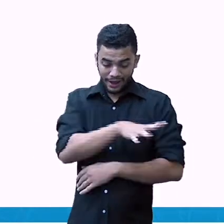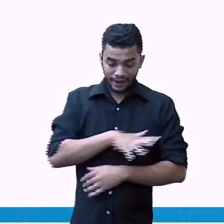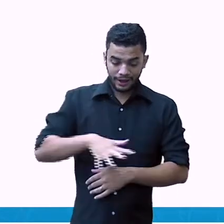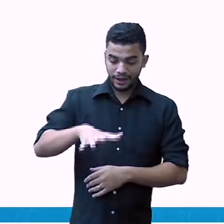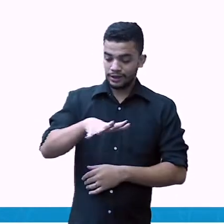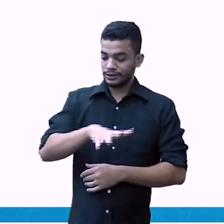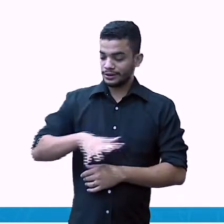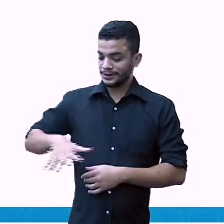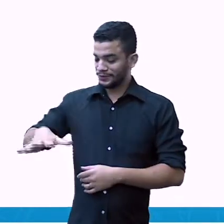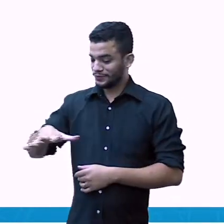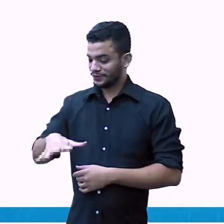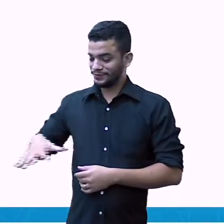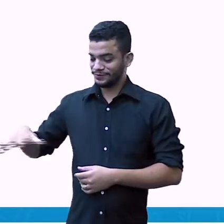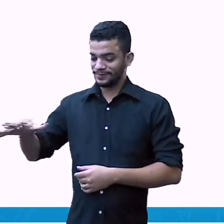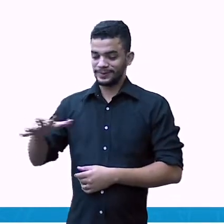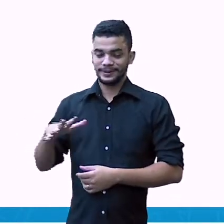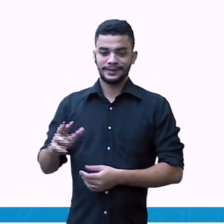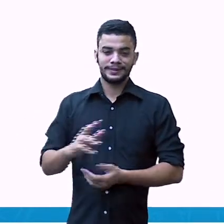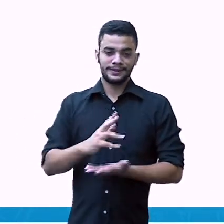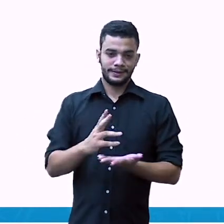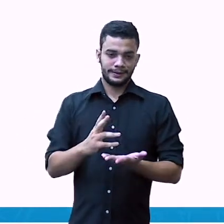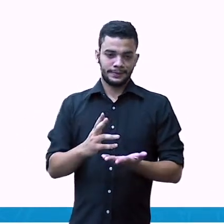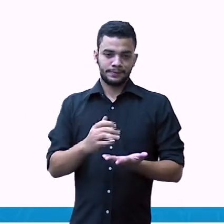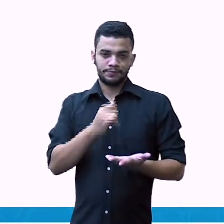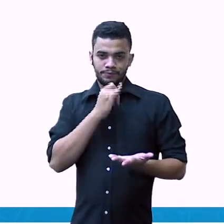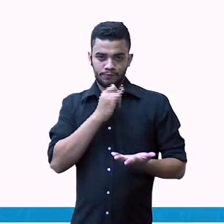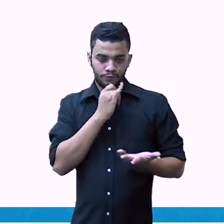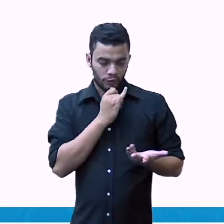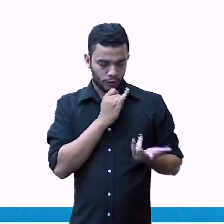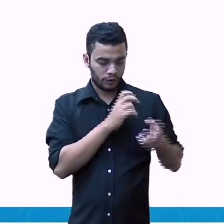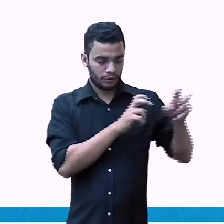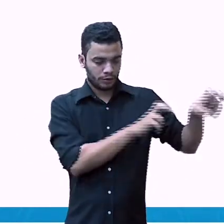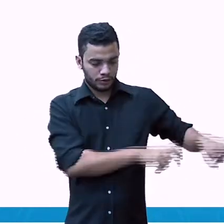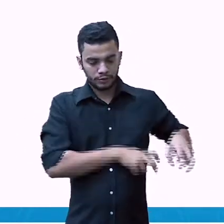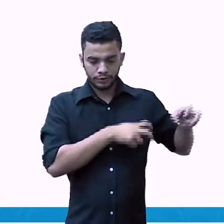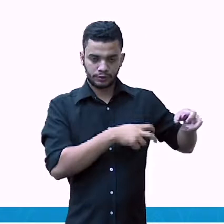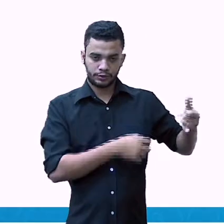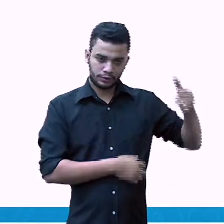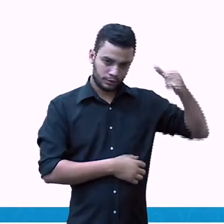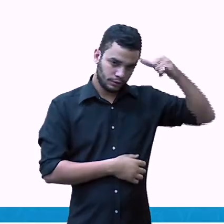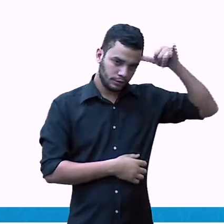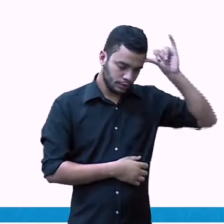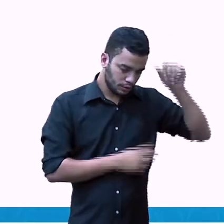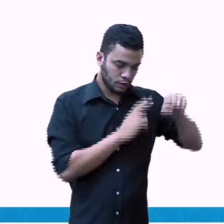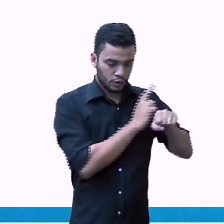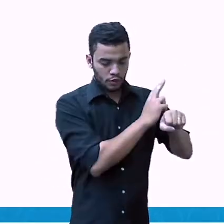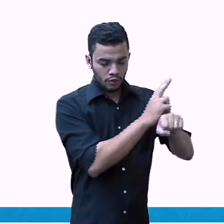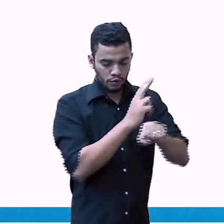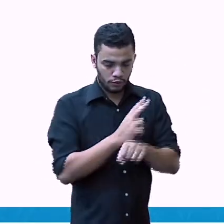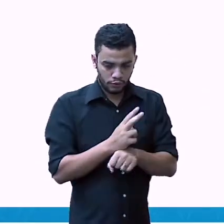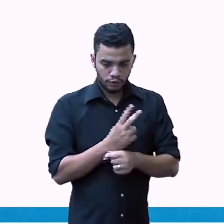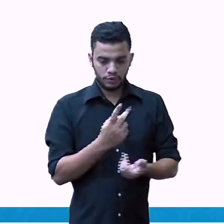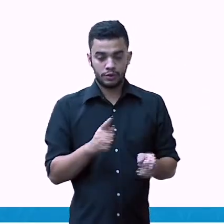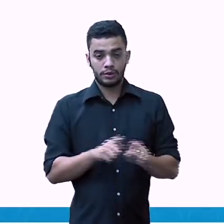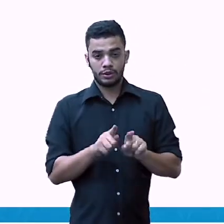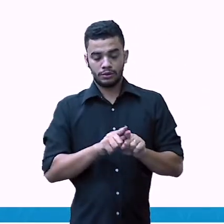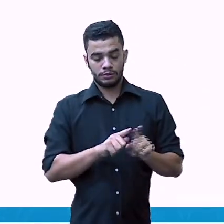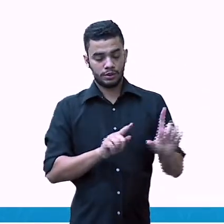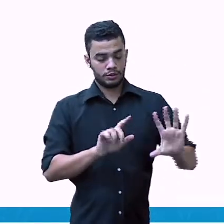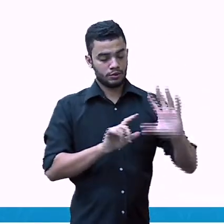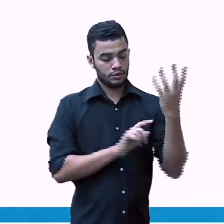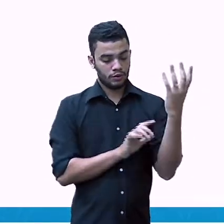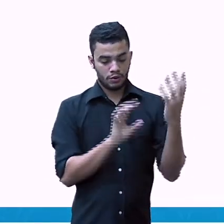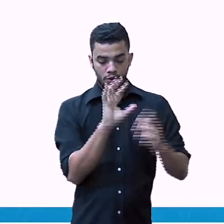economia: agricultura, pecuária, extrativismo, indústria, comércio e